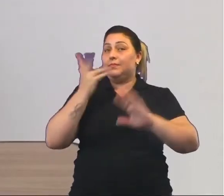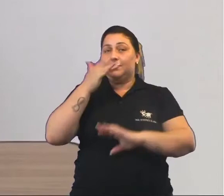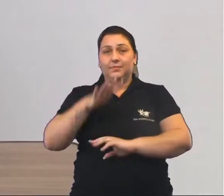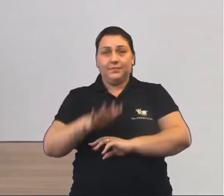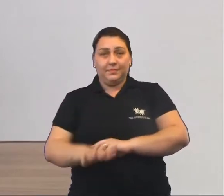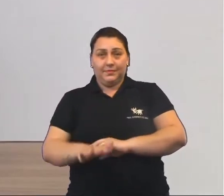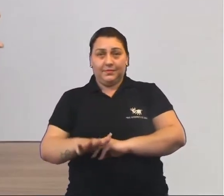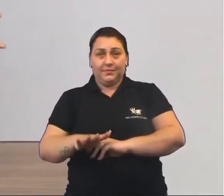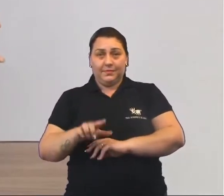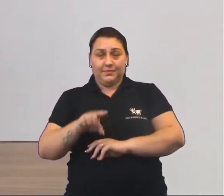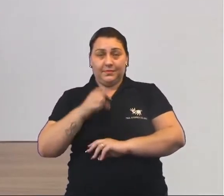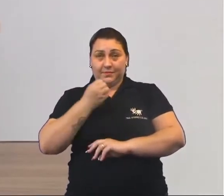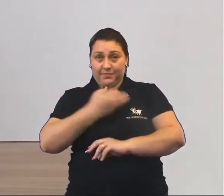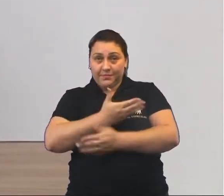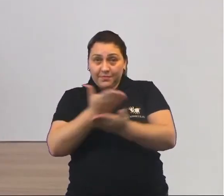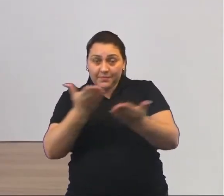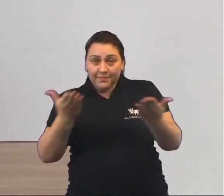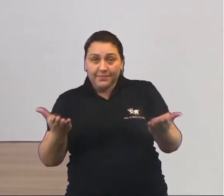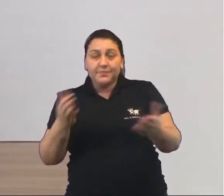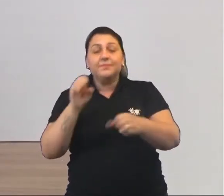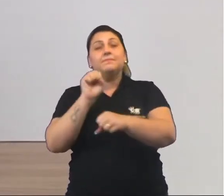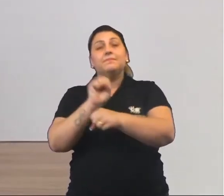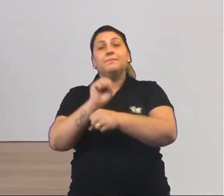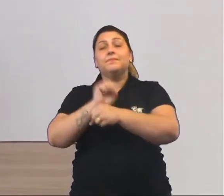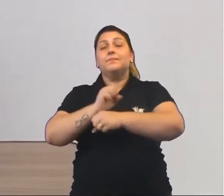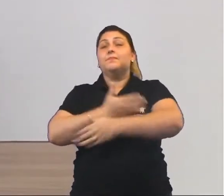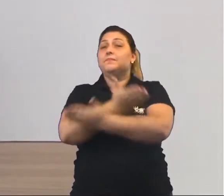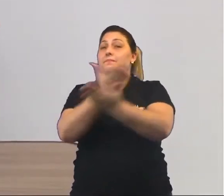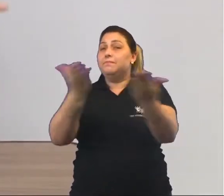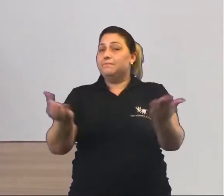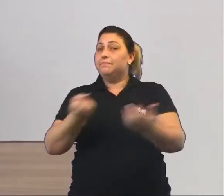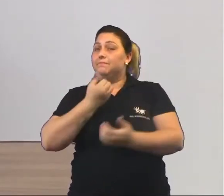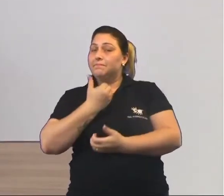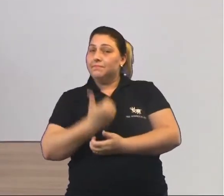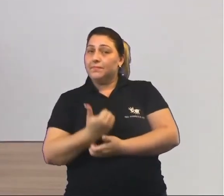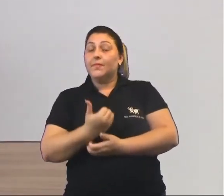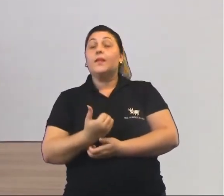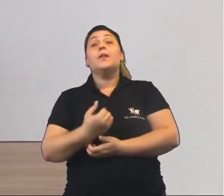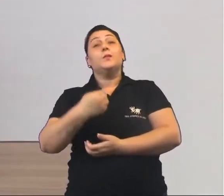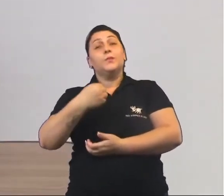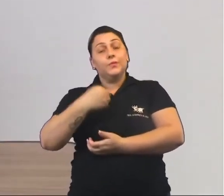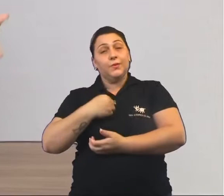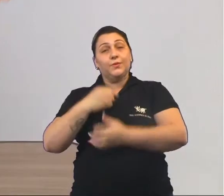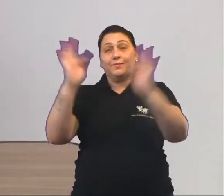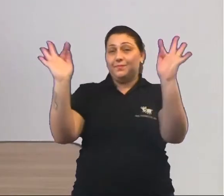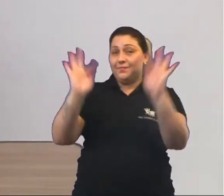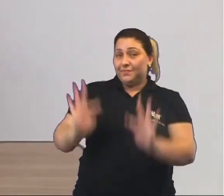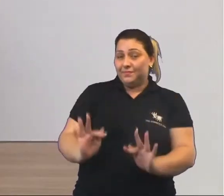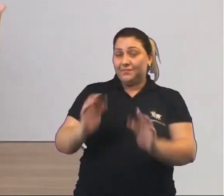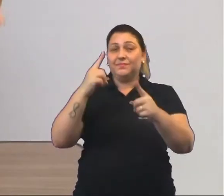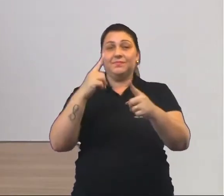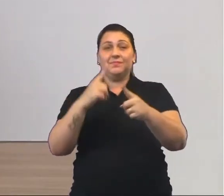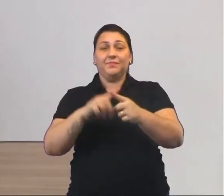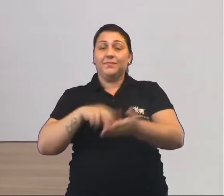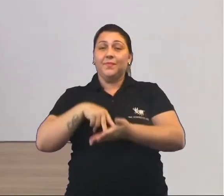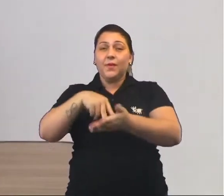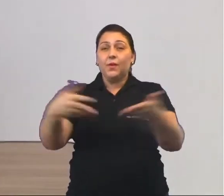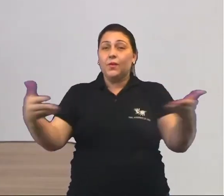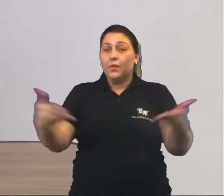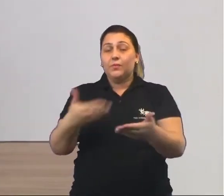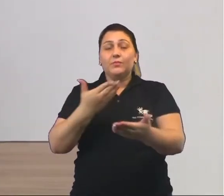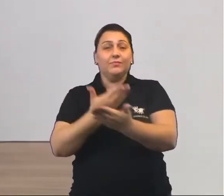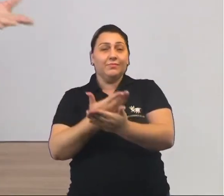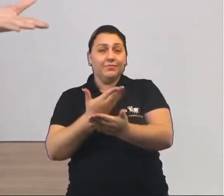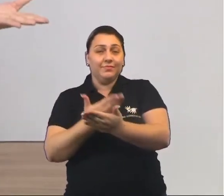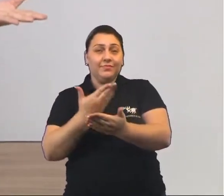Olá, crianças! Como vocês estão? Eu espero que todos estejam muito bem. E eu estou feliz porque estamos aqui hoje para mais